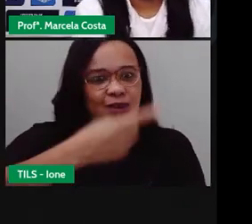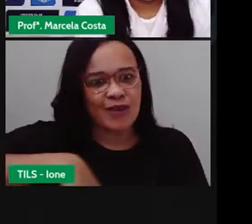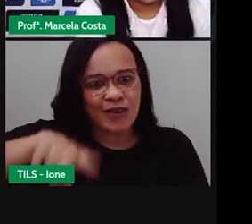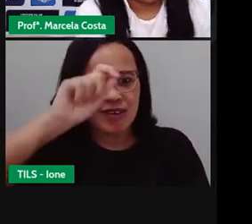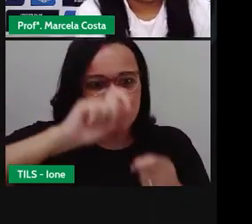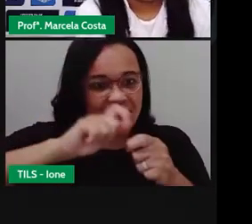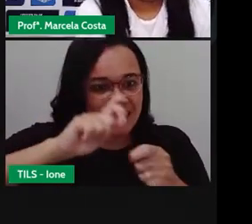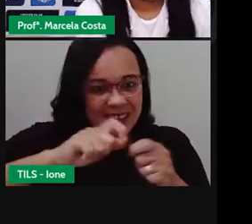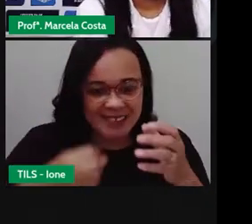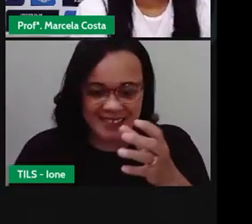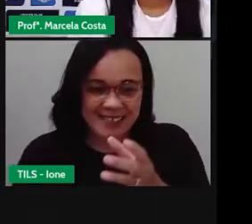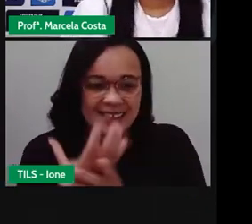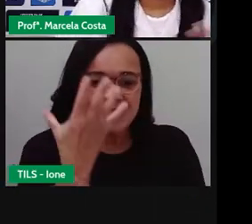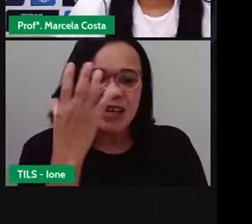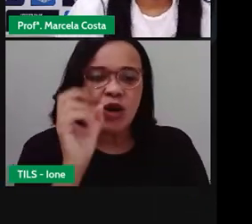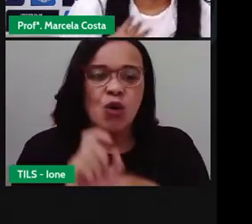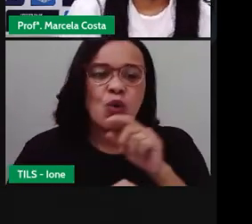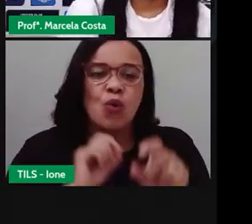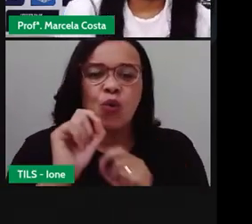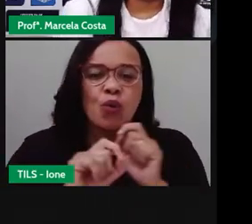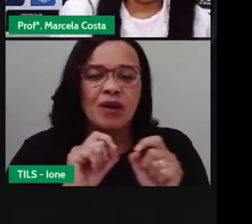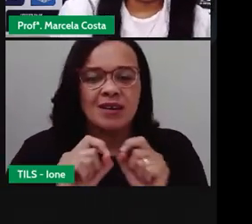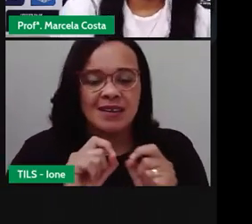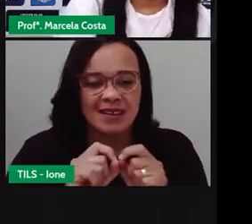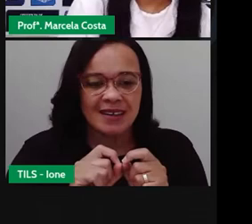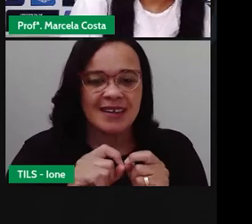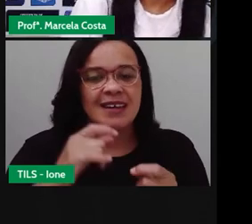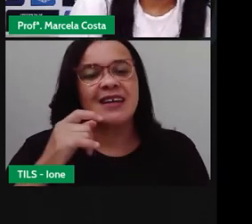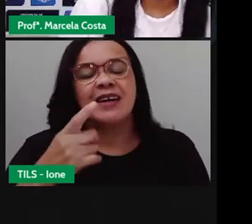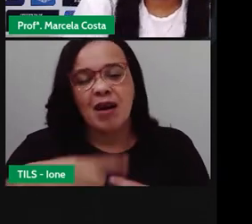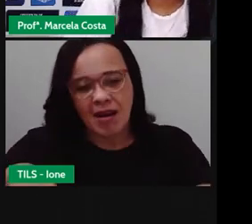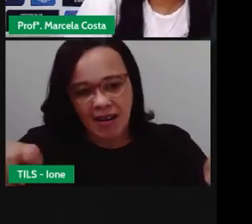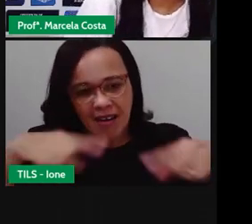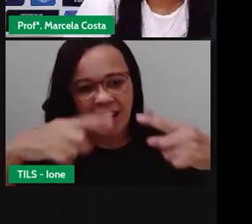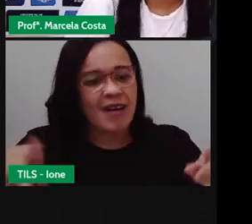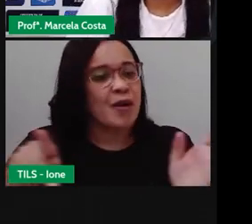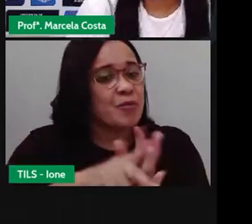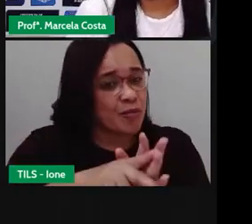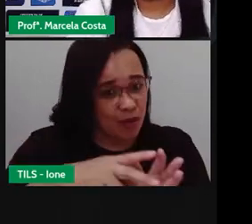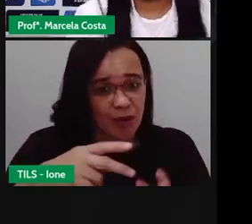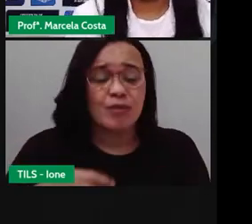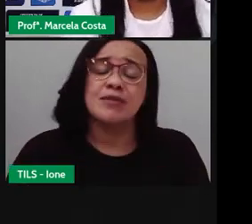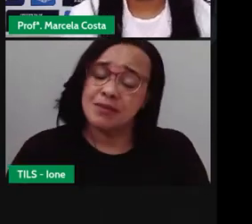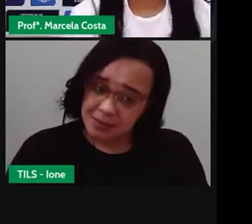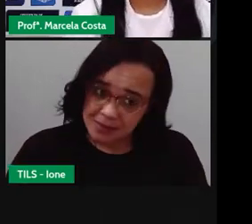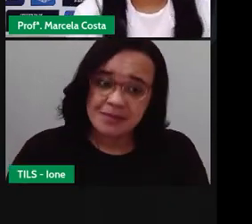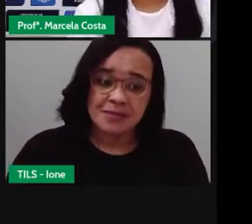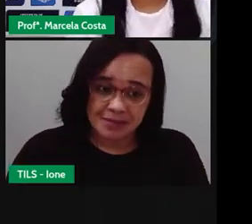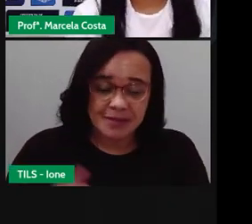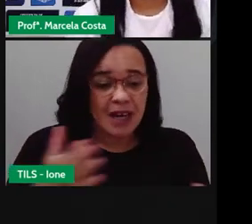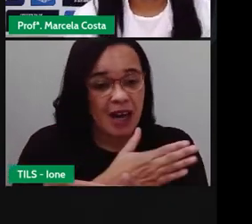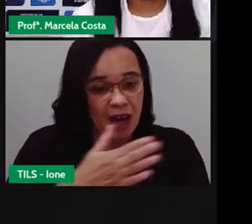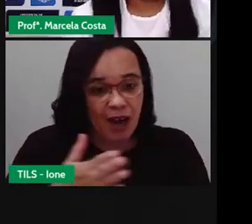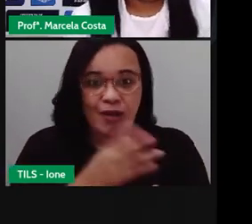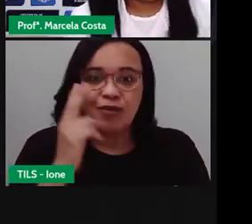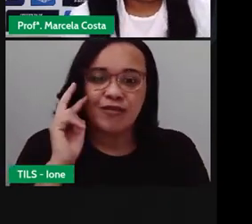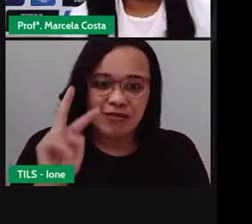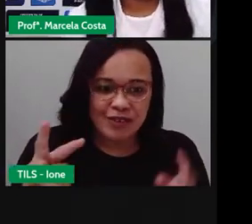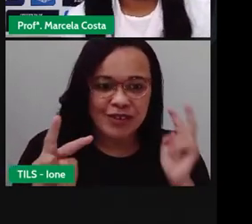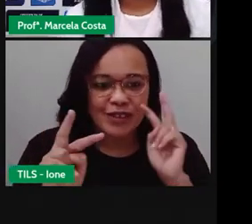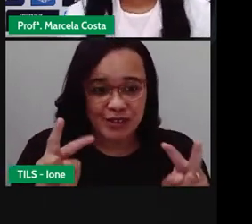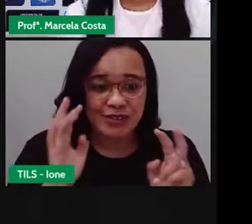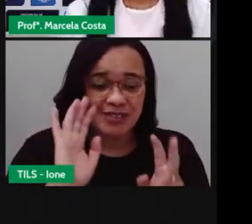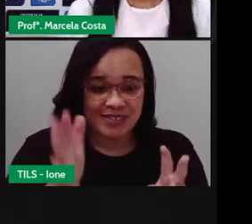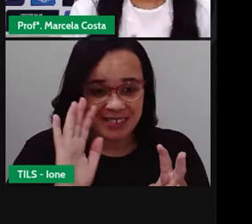instrumento musical. Nós vimos aqui durante a aula alguns dos instrumentos que fazem parte dos ritmos